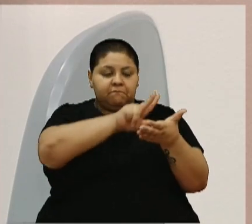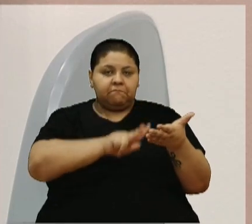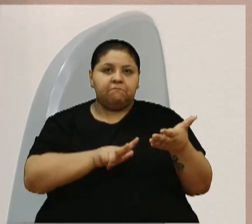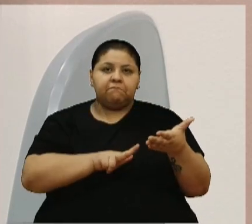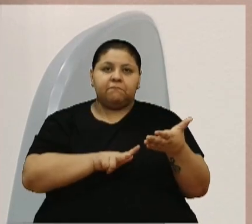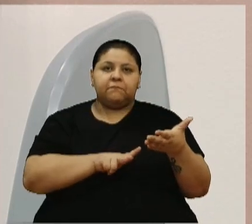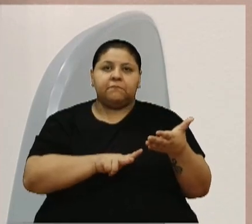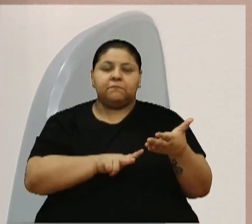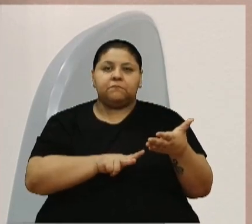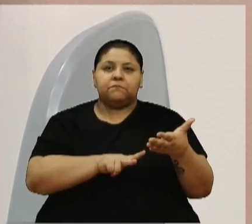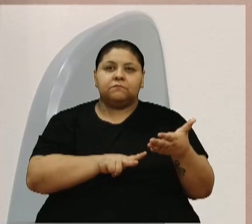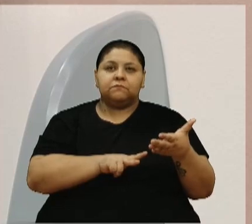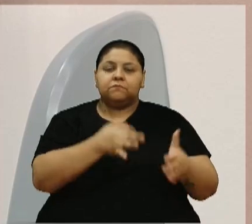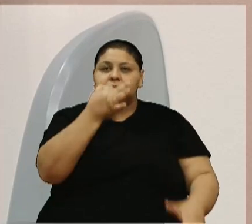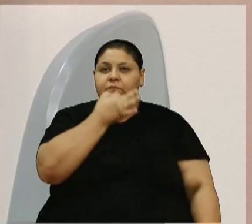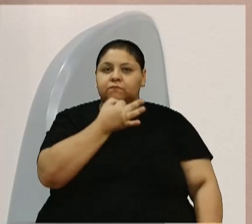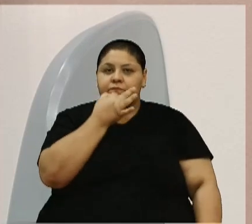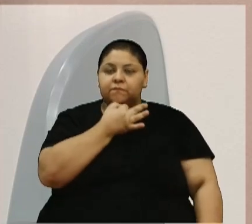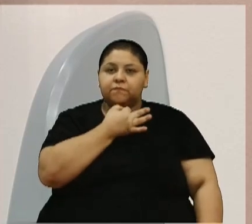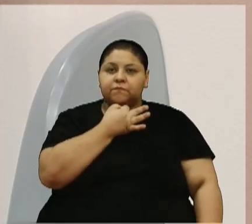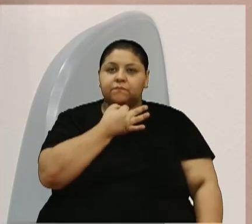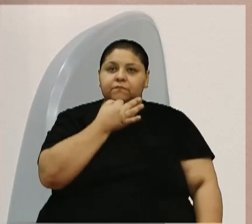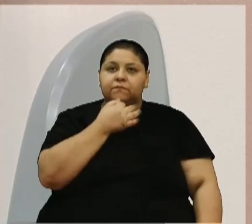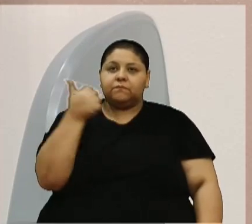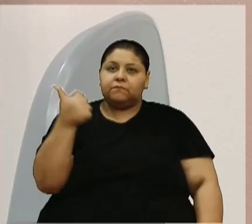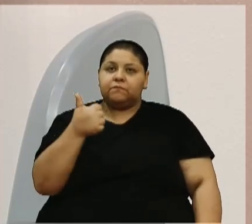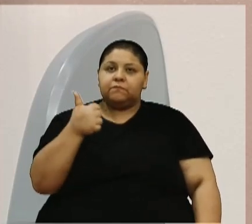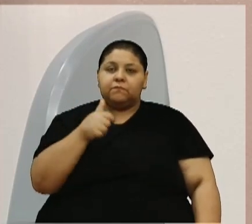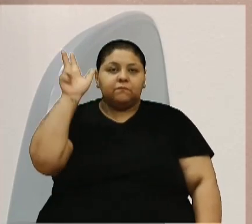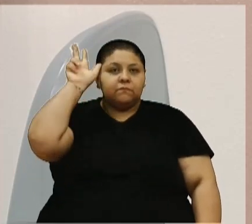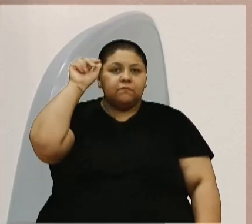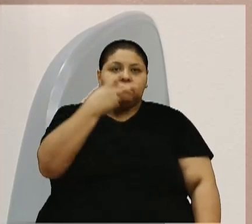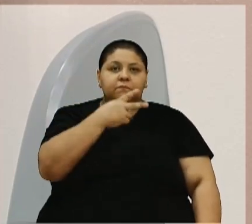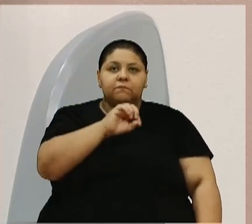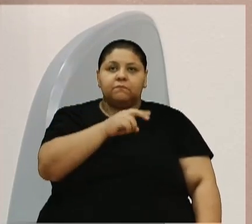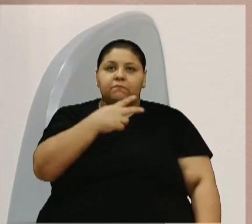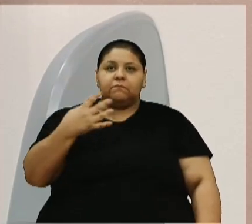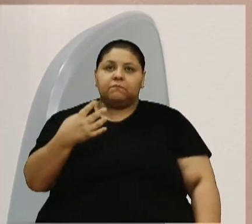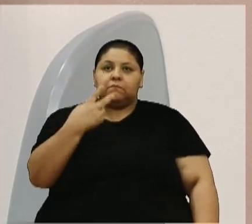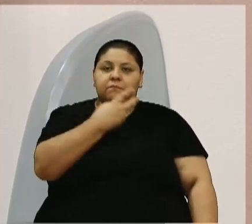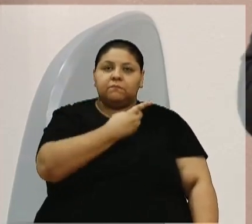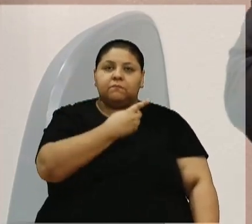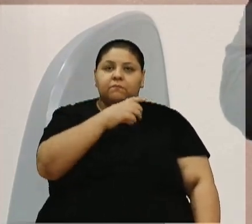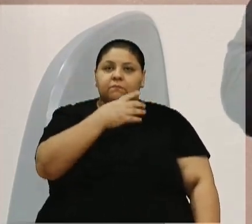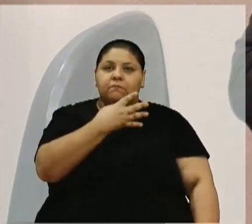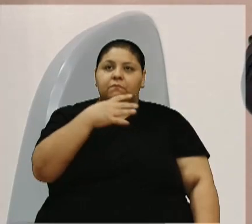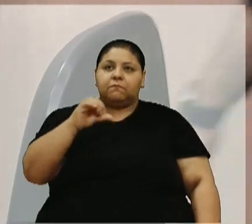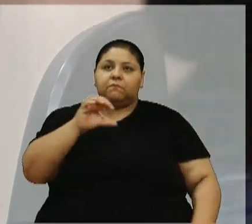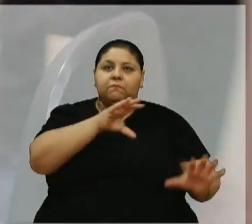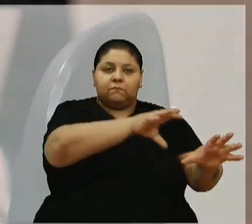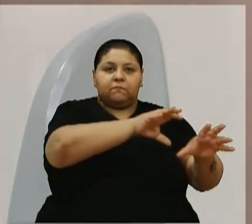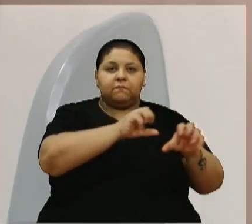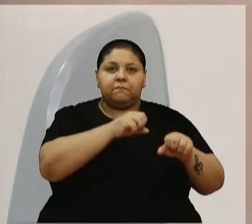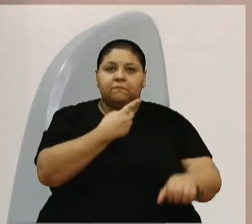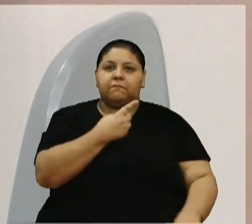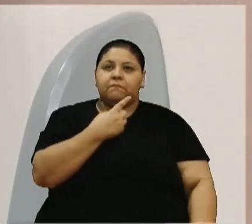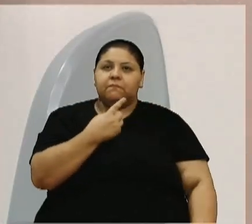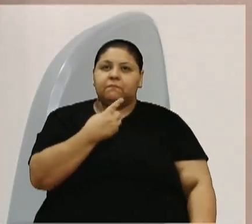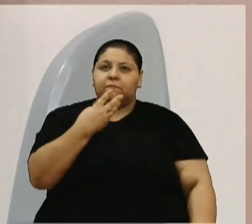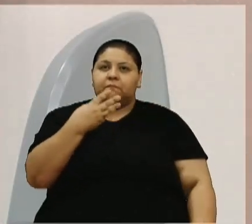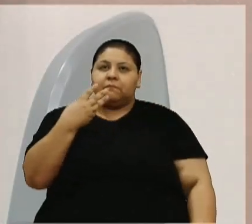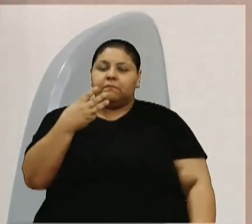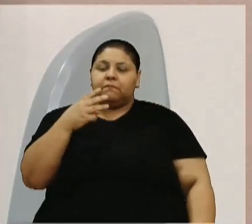apreciação. Caxias do Sul, 1º de abril de 2024, 149 anos da colonização, 134 de emancipação